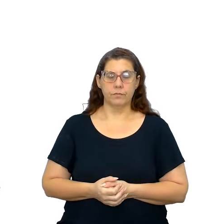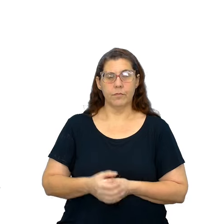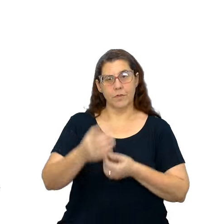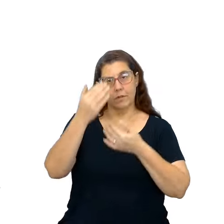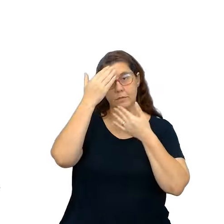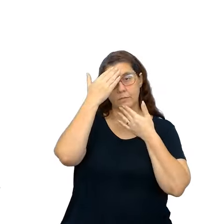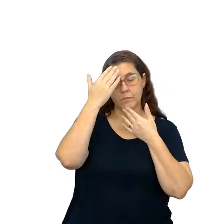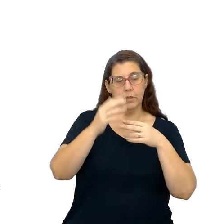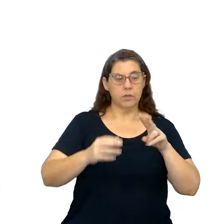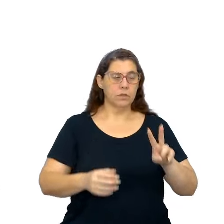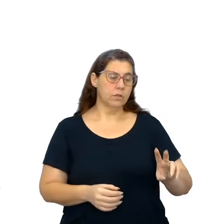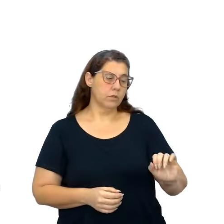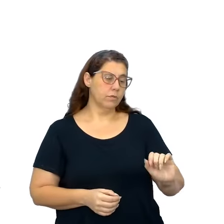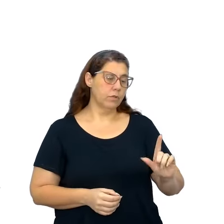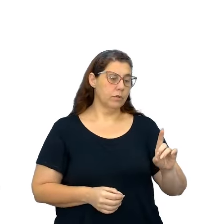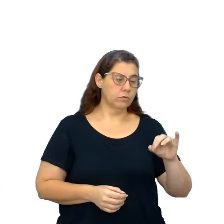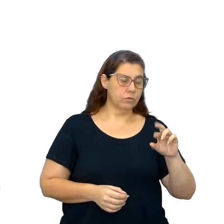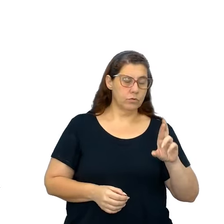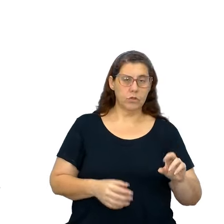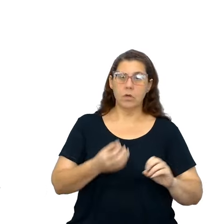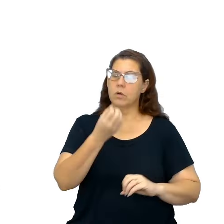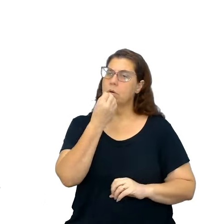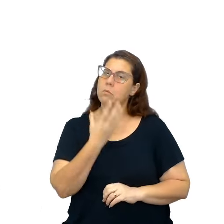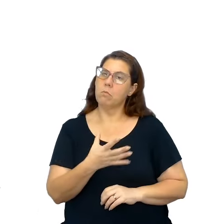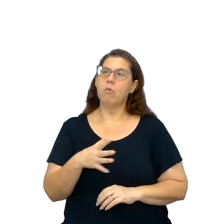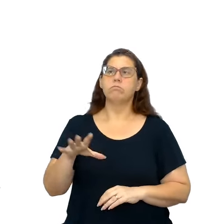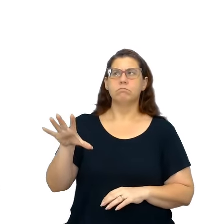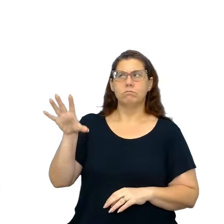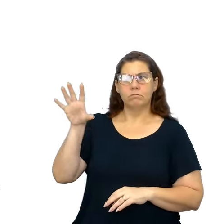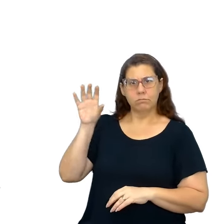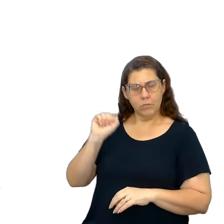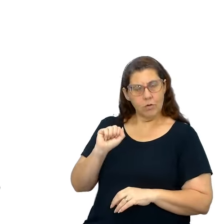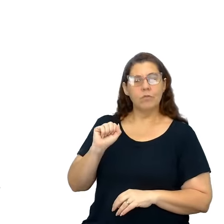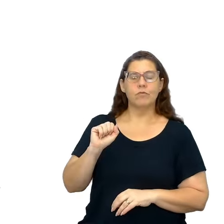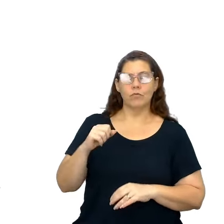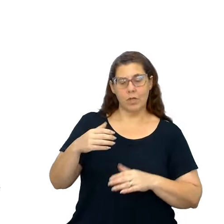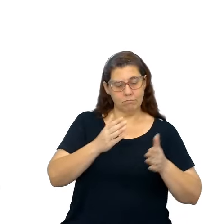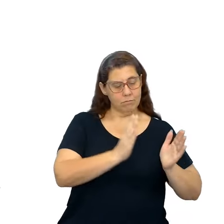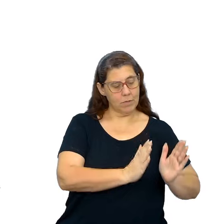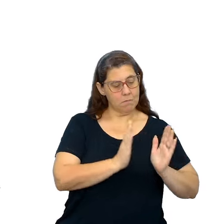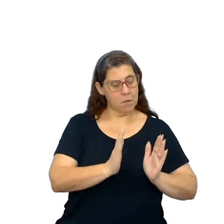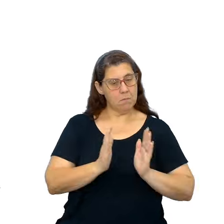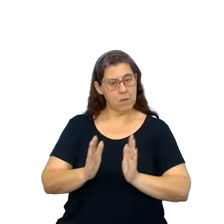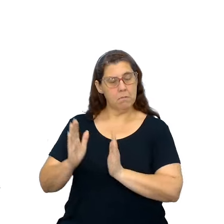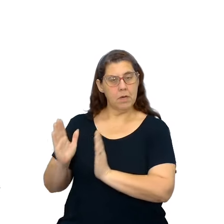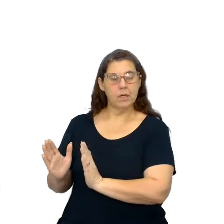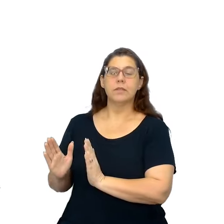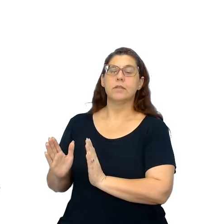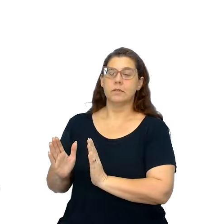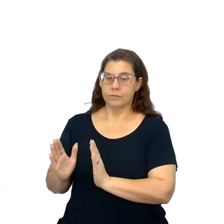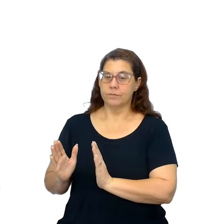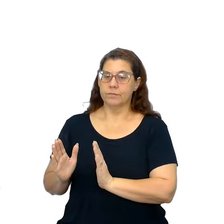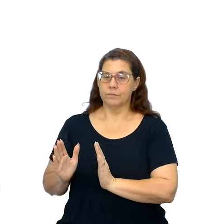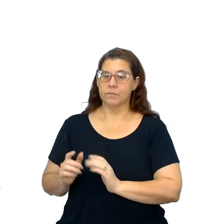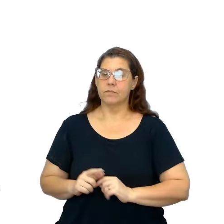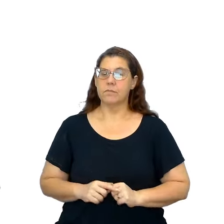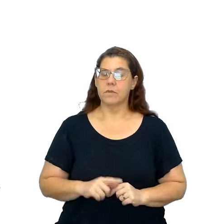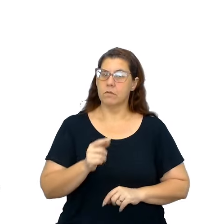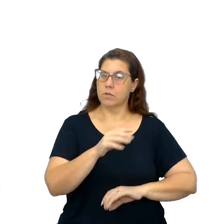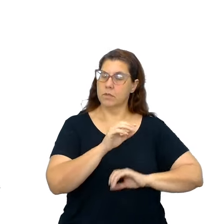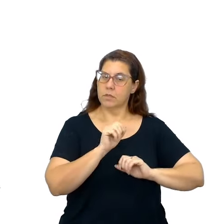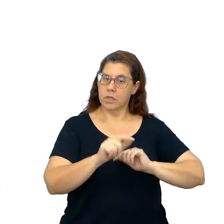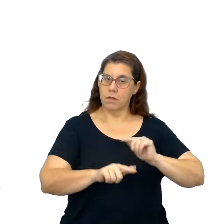Obrigado, Valdir. É muito bom ouvir a sequência, né, o processo que você trabalha, Valdir,